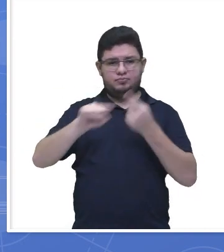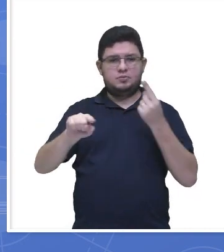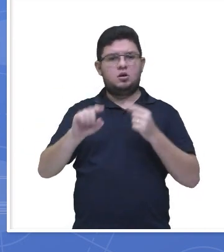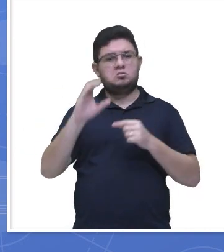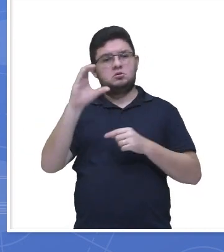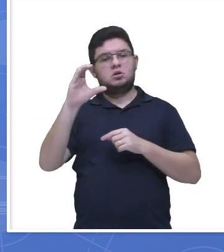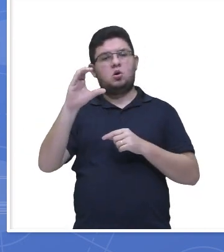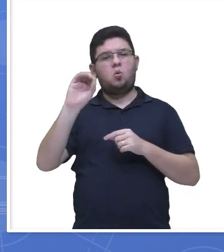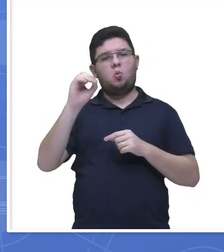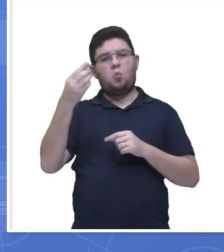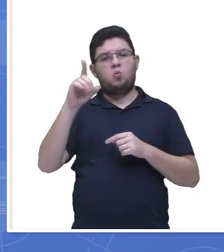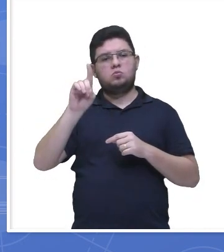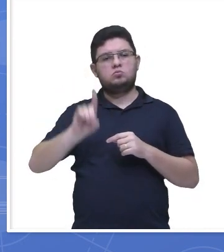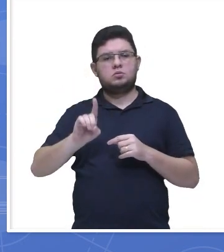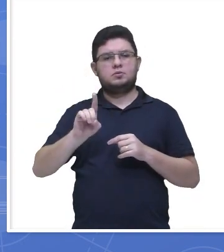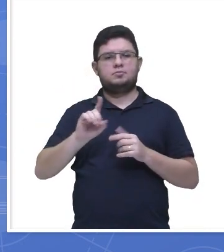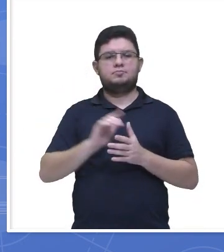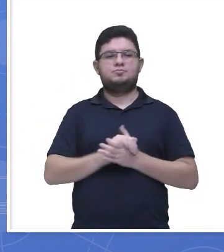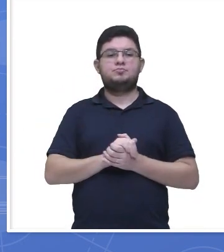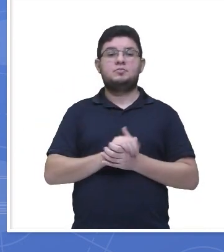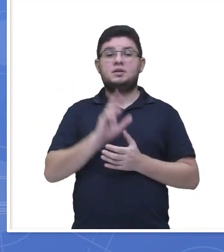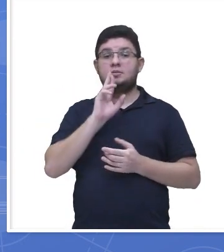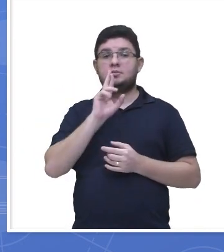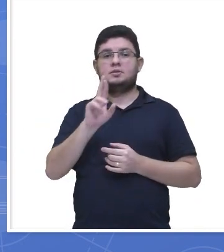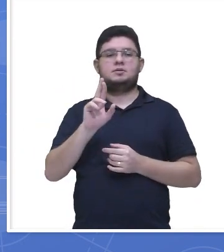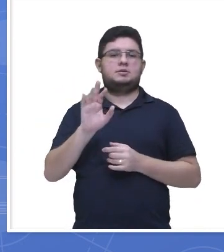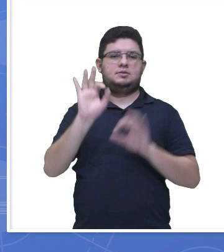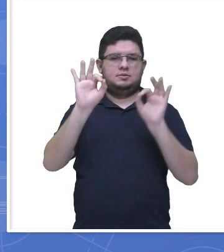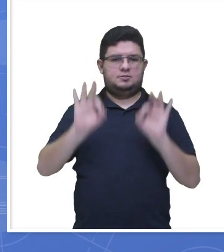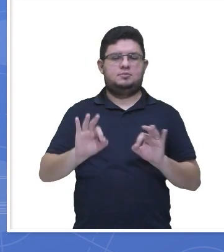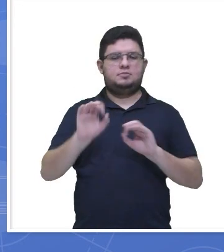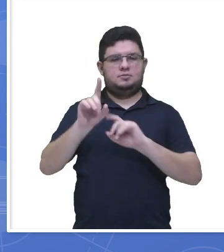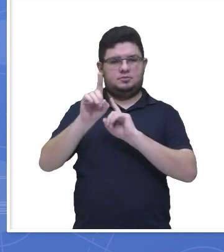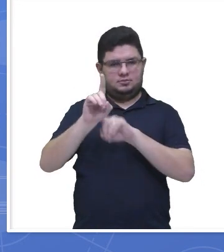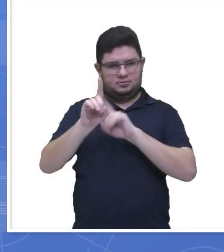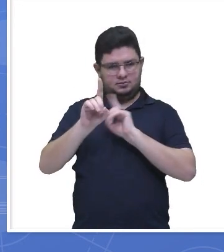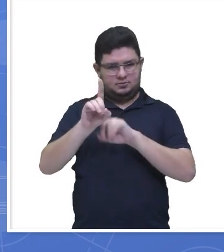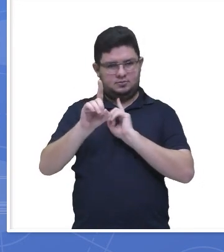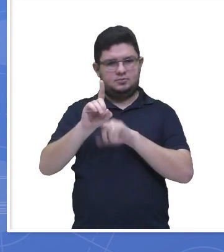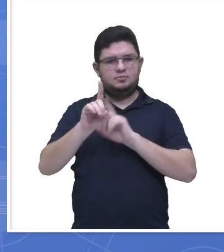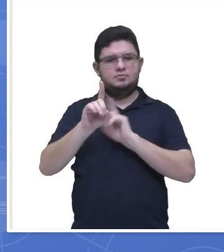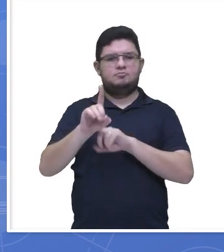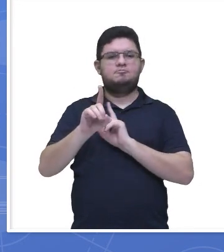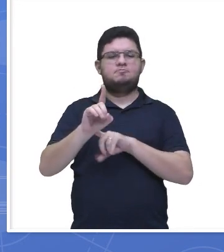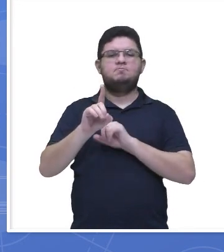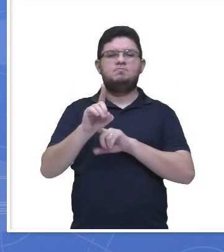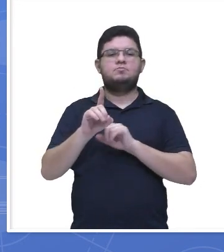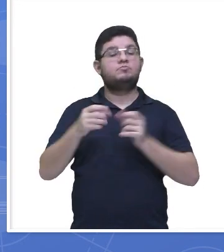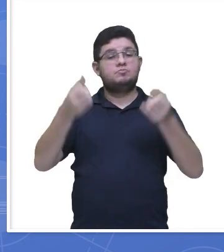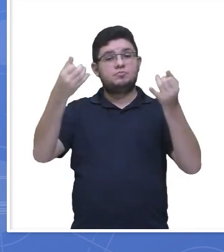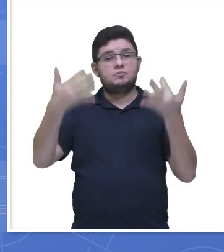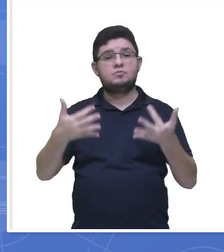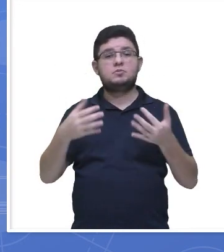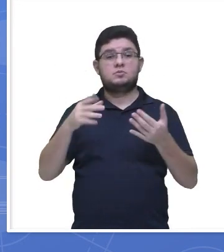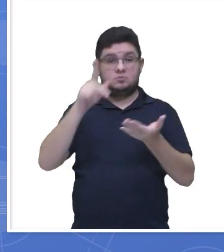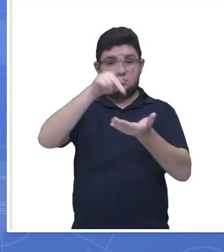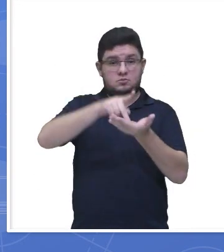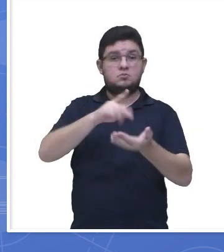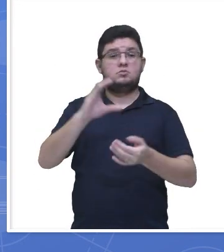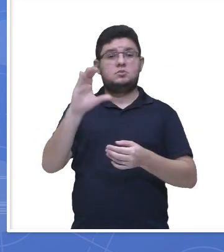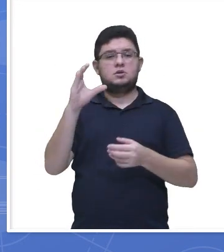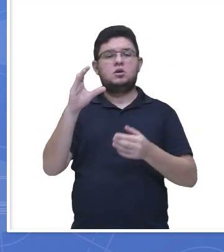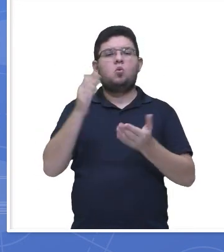C ou D? A resposta certa é a letra D, tá certo? É a letra D. O fato científico,